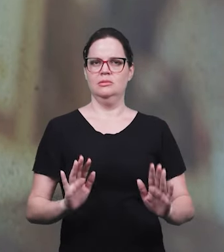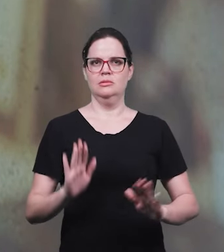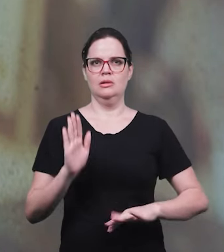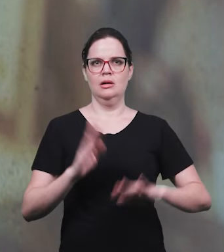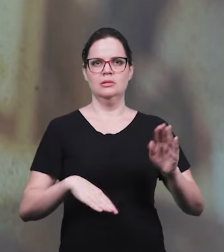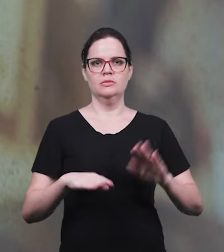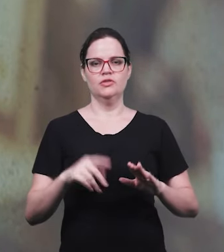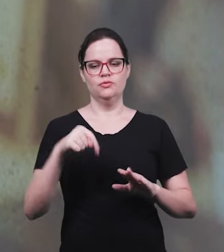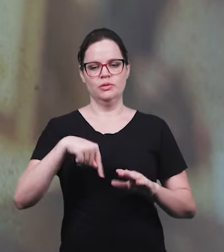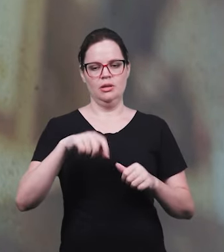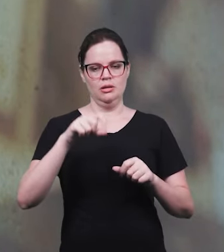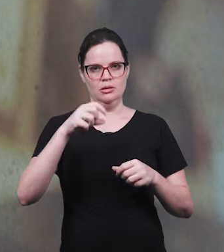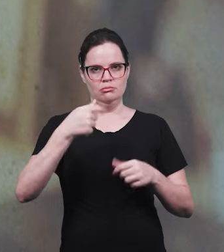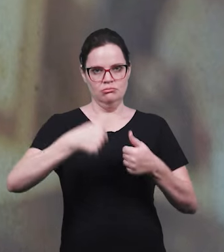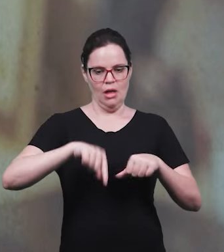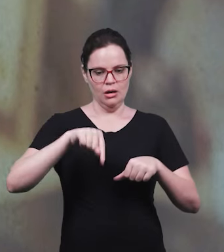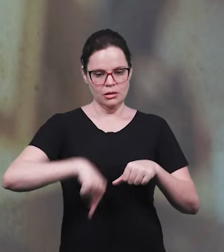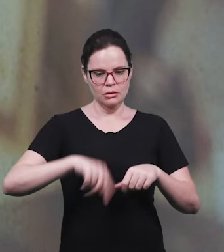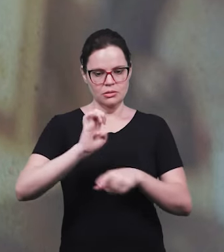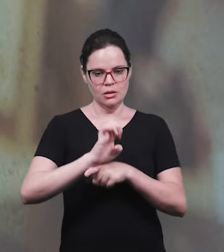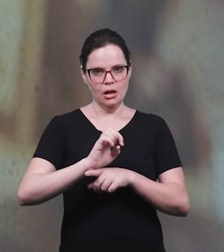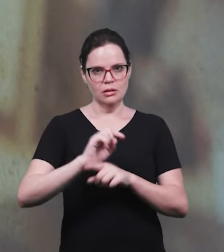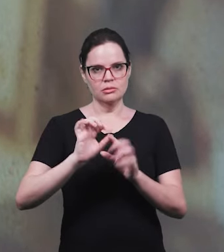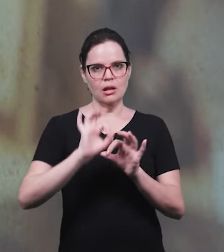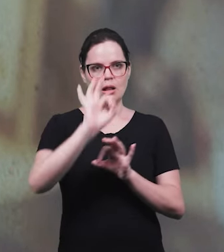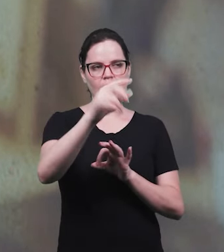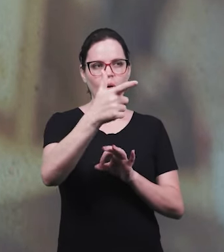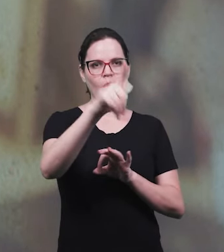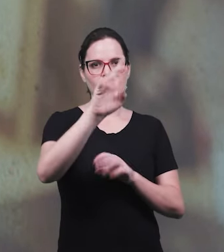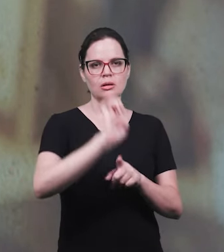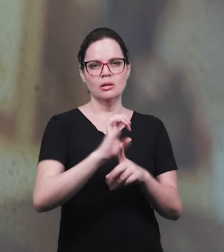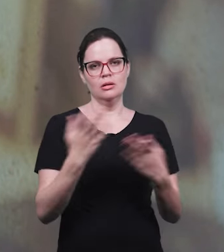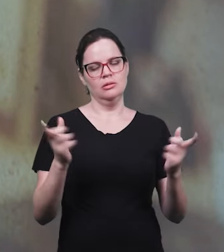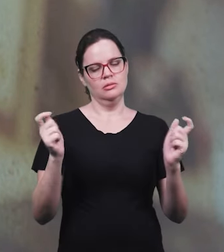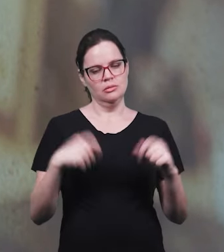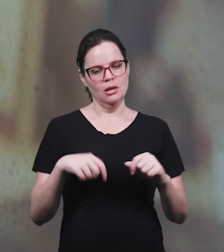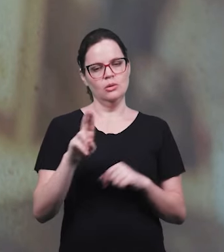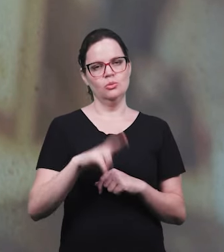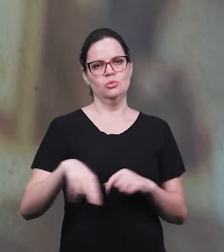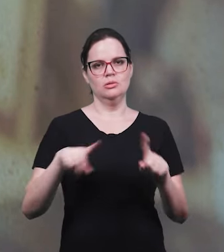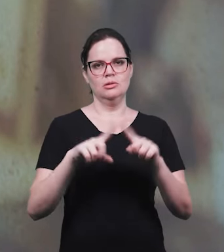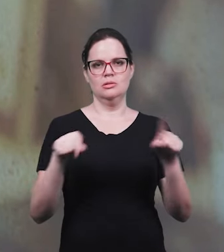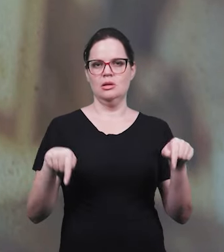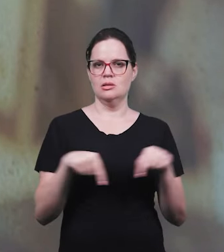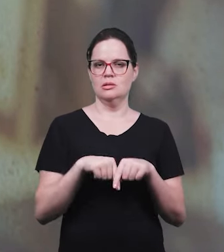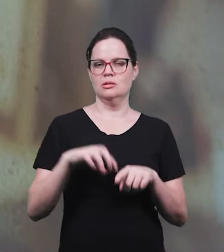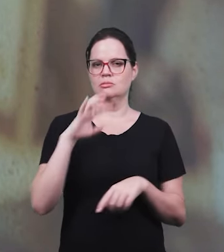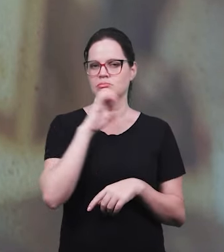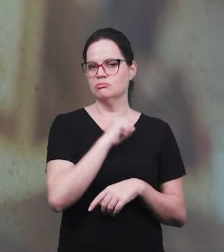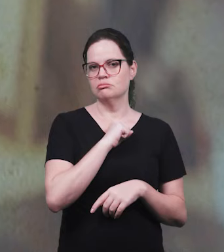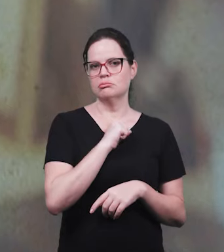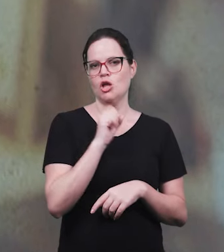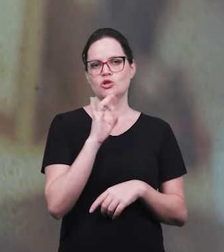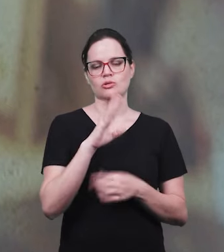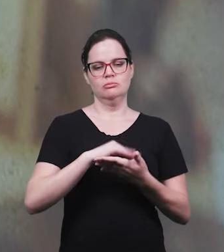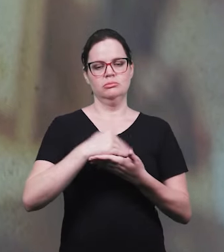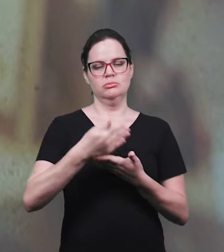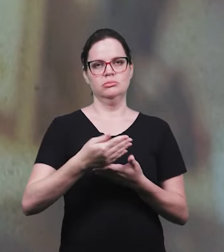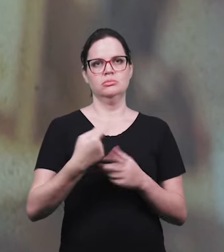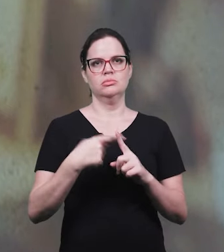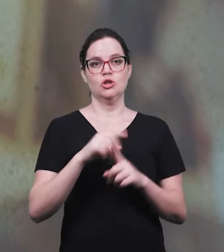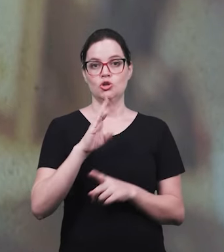atendimento, está aqui, a pessoa está no outro estado. Então, utilize essas salas que são interessantes, não só da